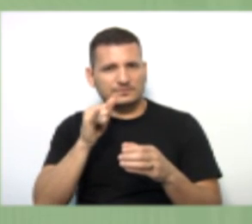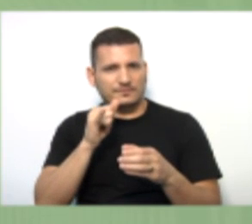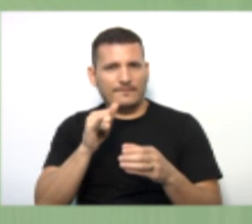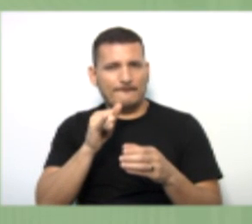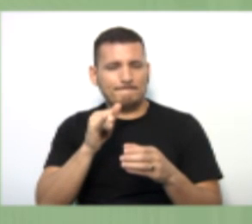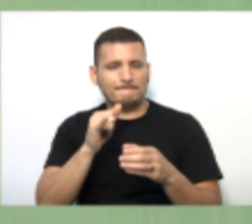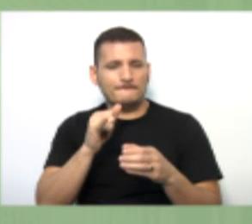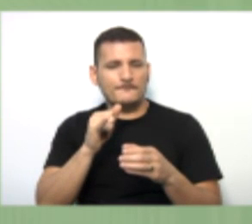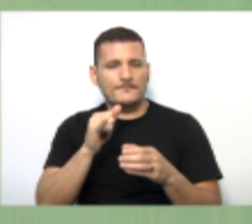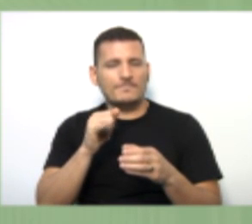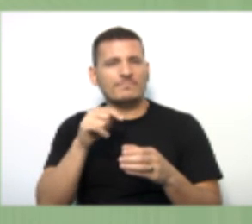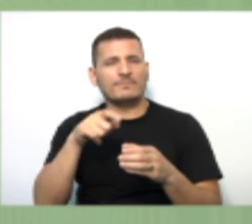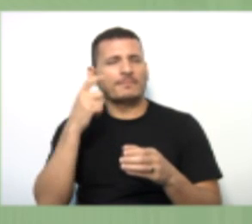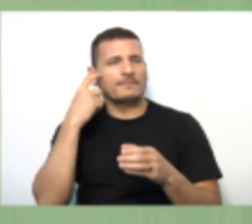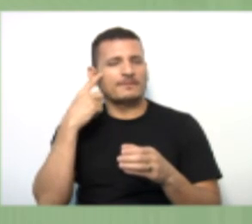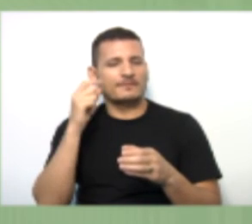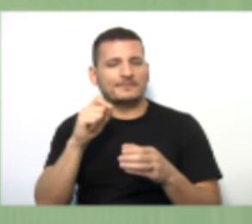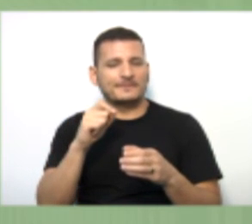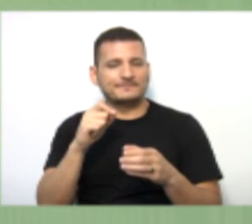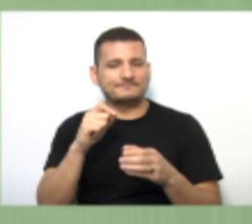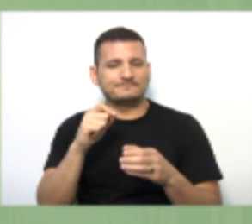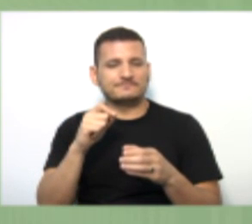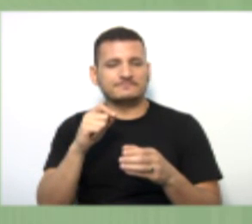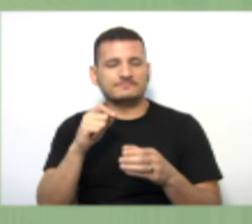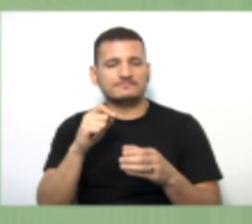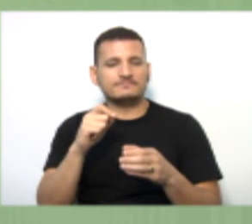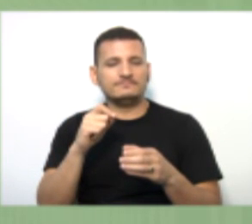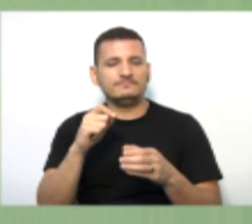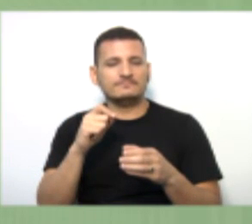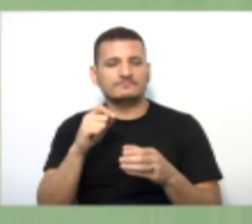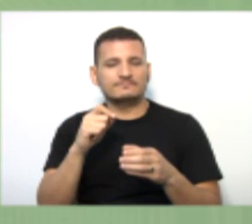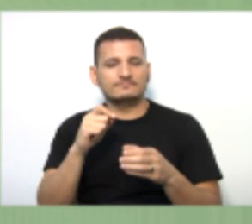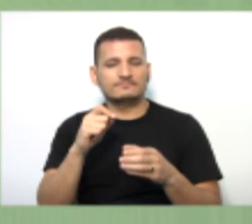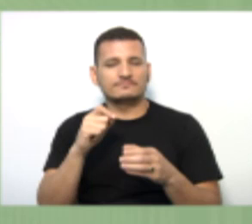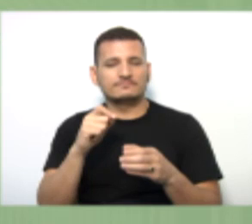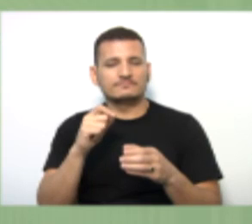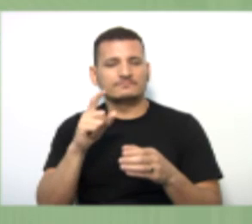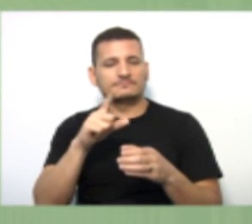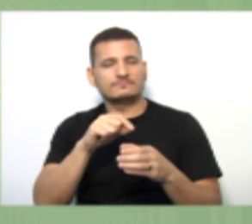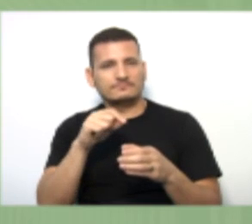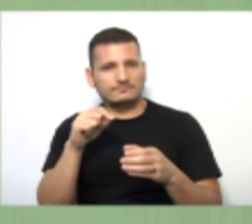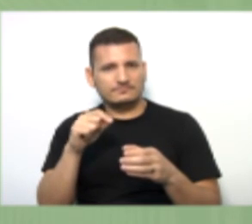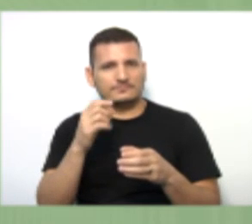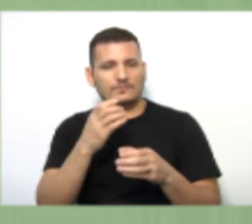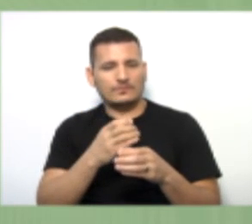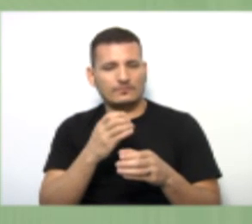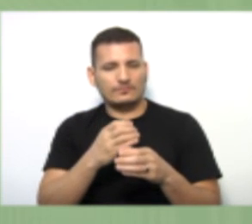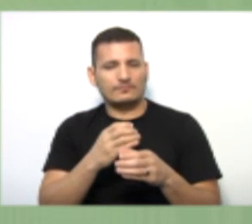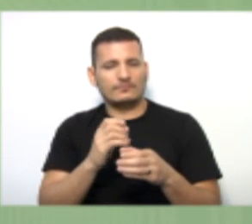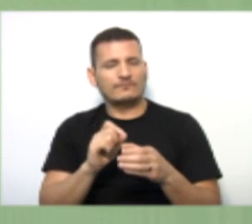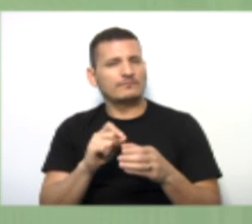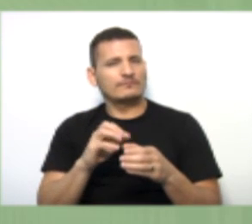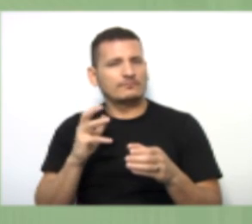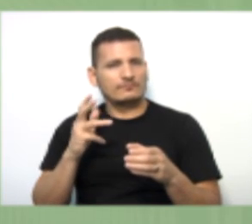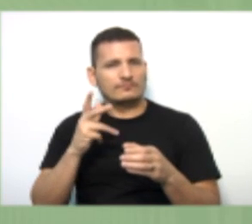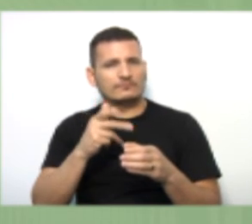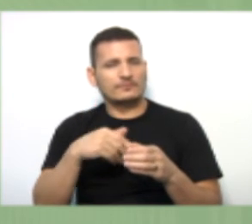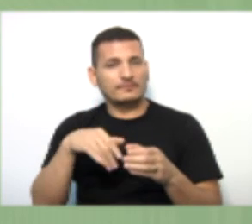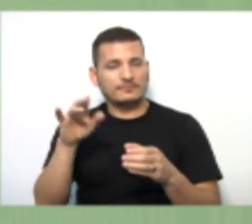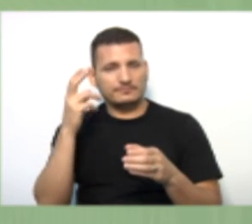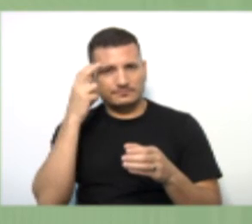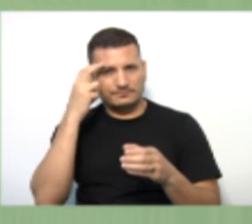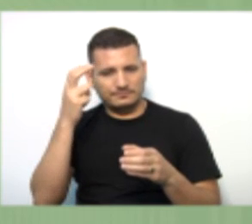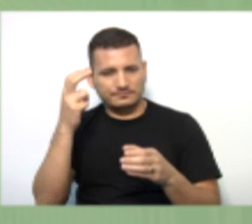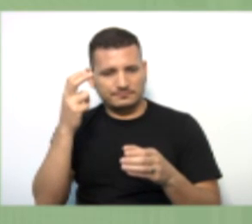enviar um copo. O que ele pensaria? Tá, ok. Que solicita o copo e fizesse todo esse mecanismo de maneira mais